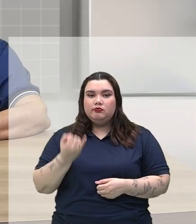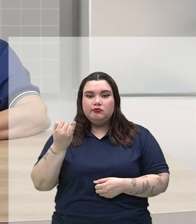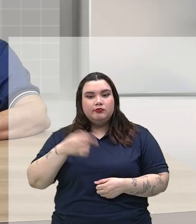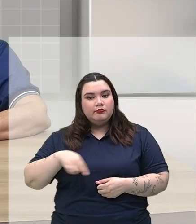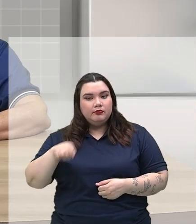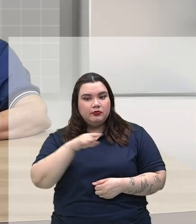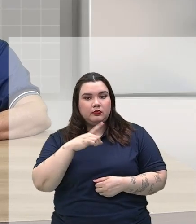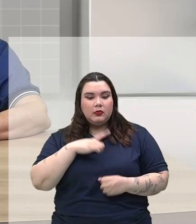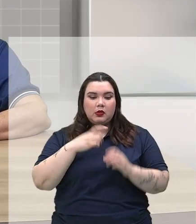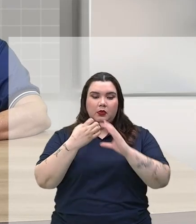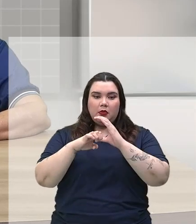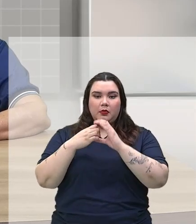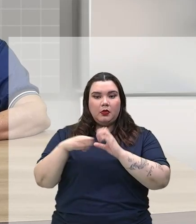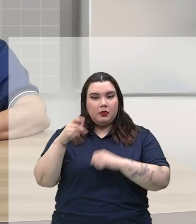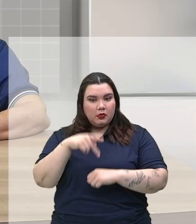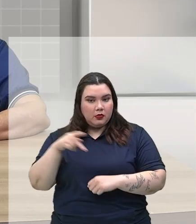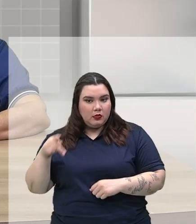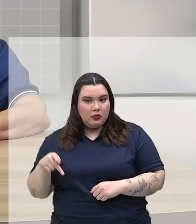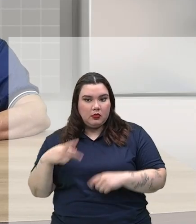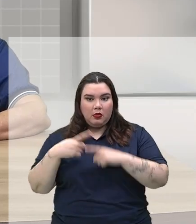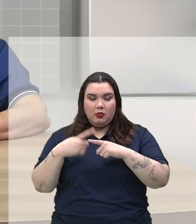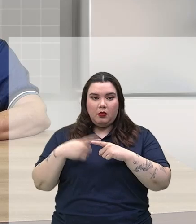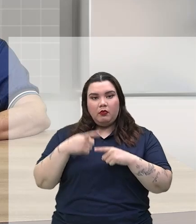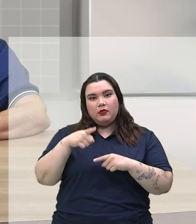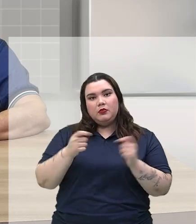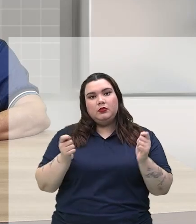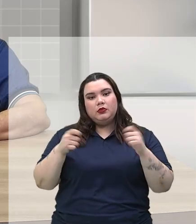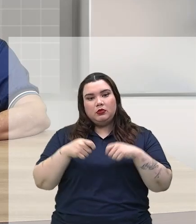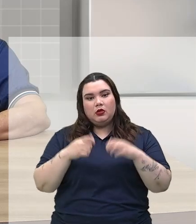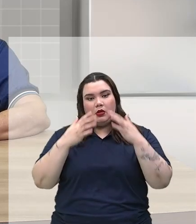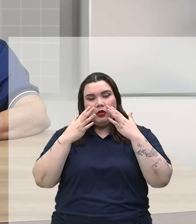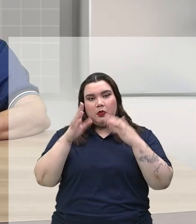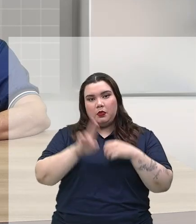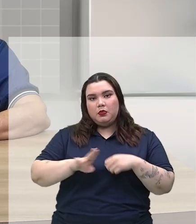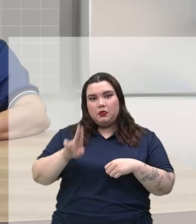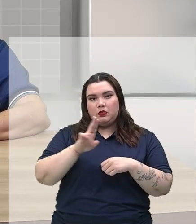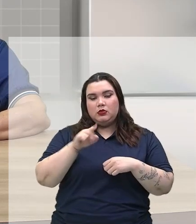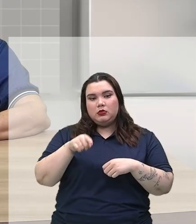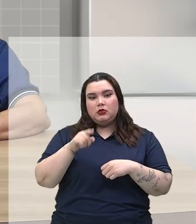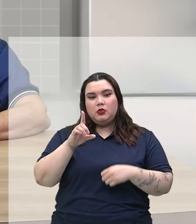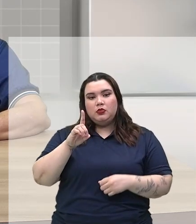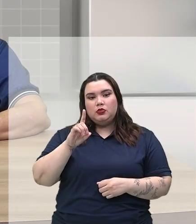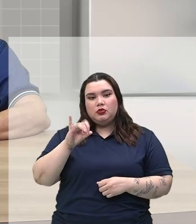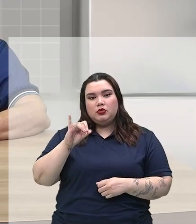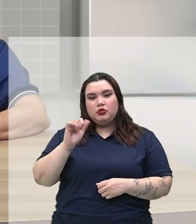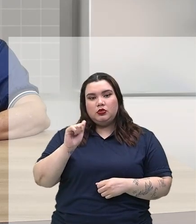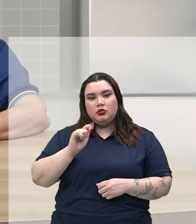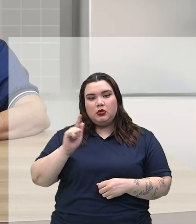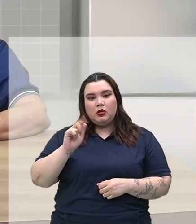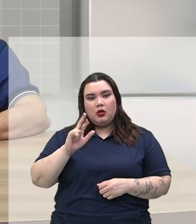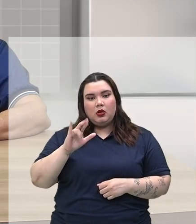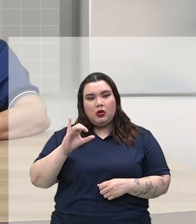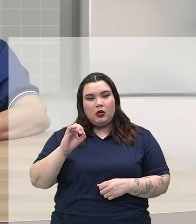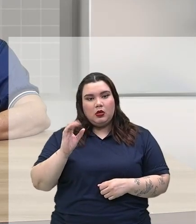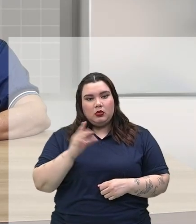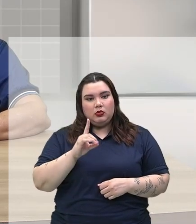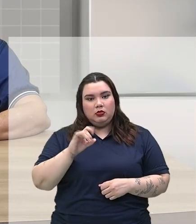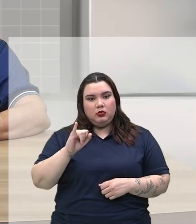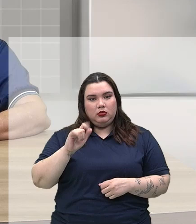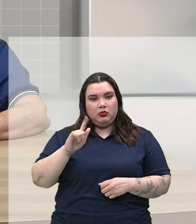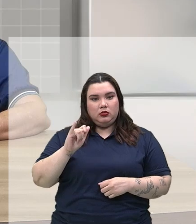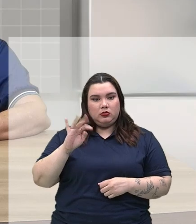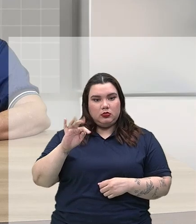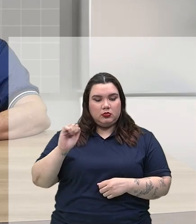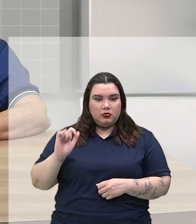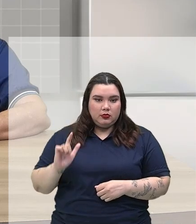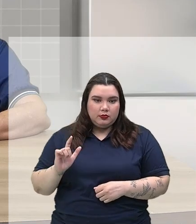tenham o e-mail de professor, porque com ele você vai acessar o diário digital. Se você não tiver o seu e-mail de professor, não tiver acesso